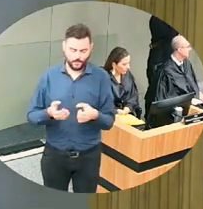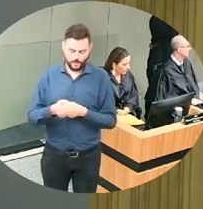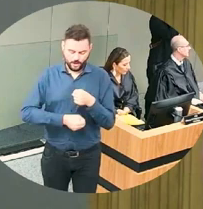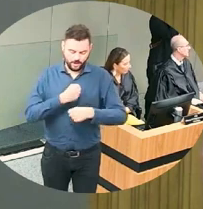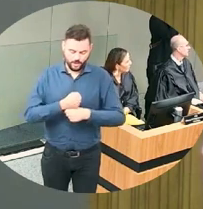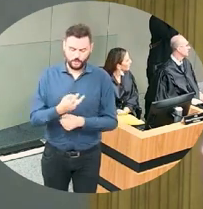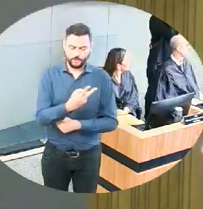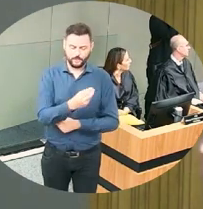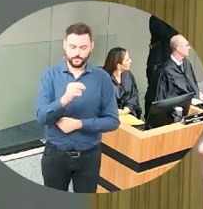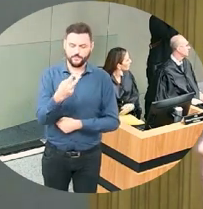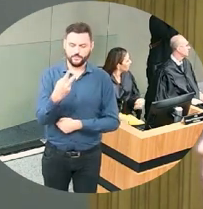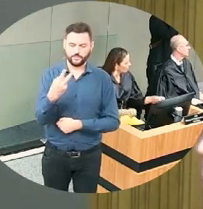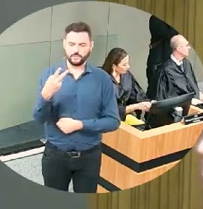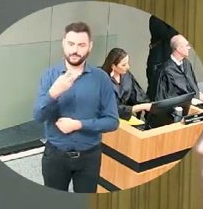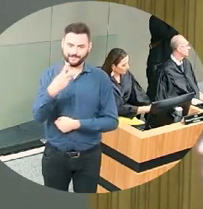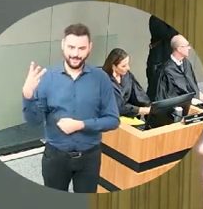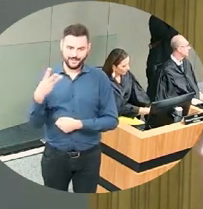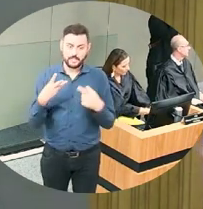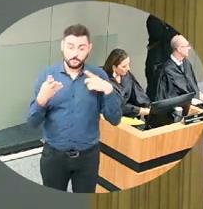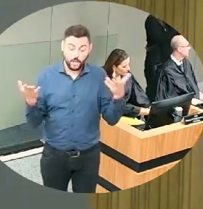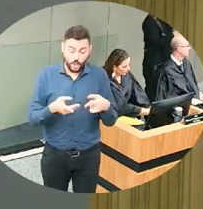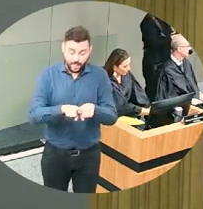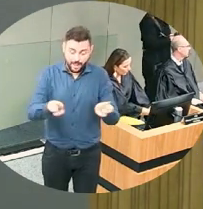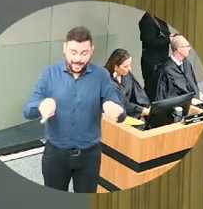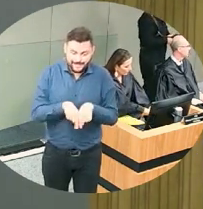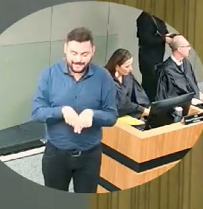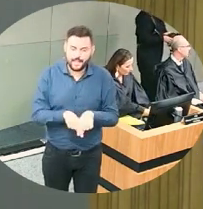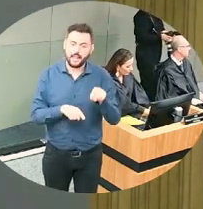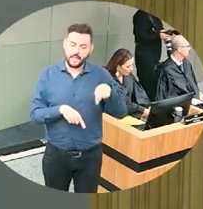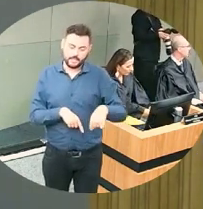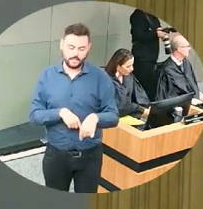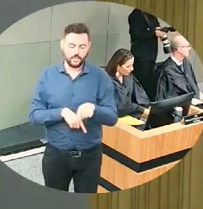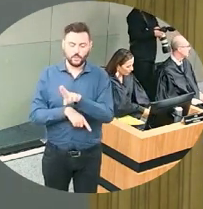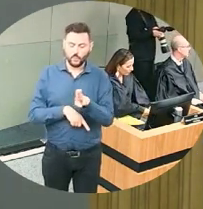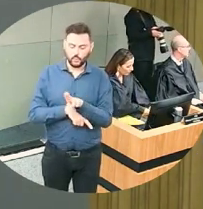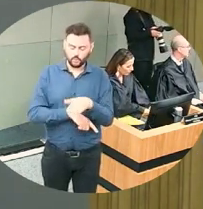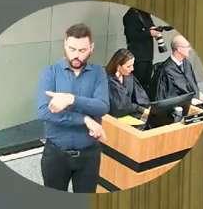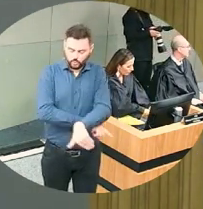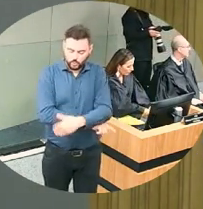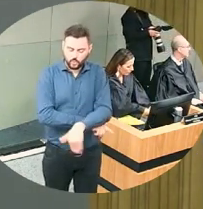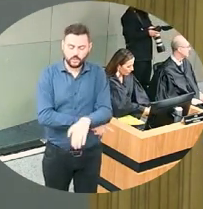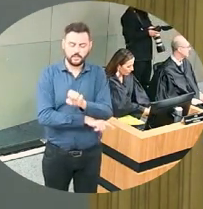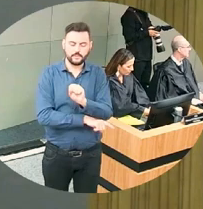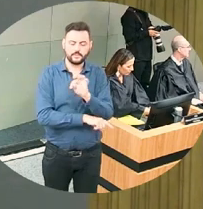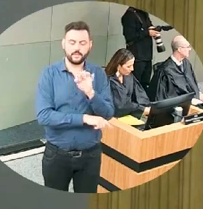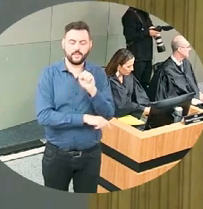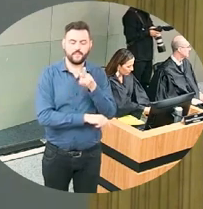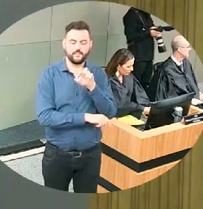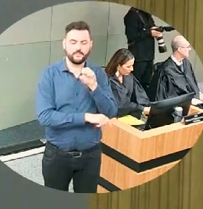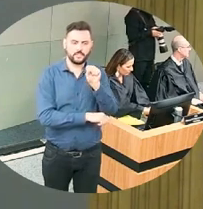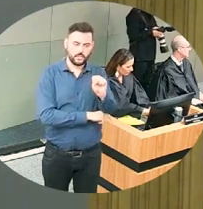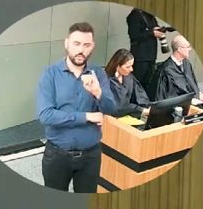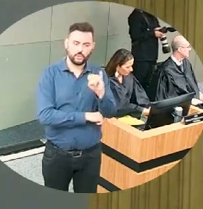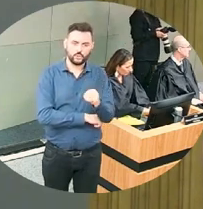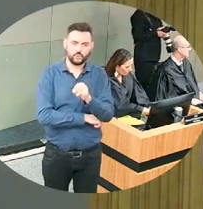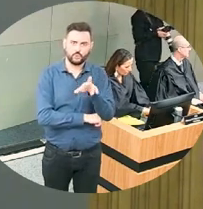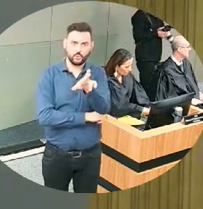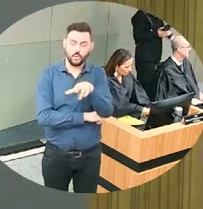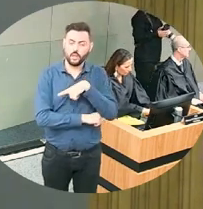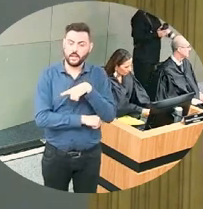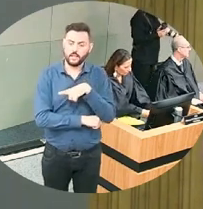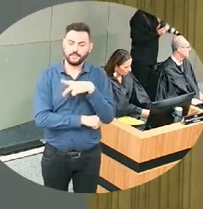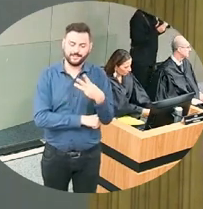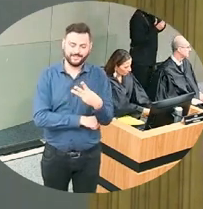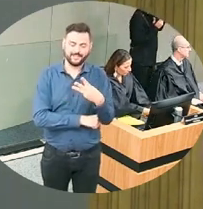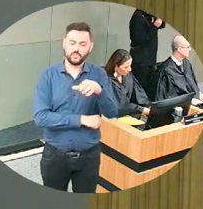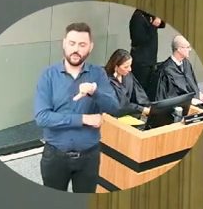2023 na sala de sessões deste tribunal cito na rua Steves Júnior número 395 nesta